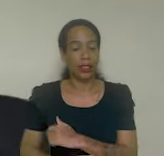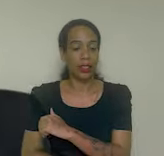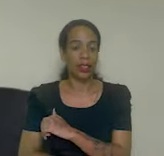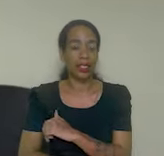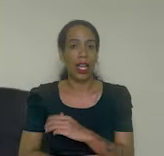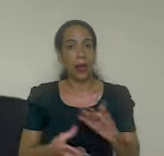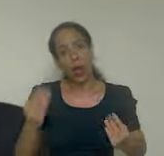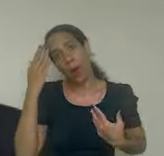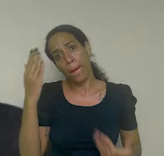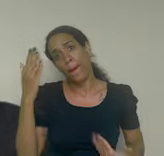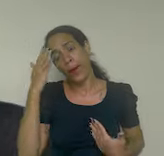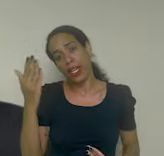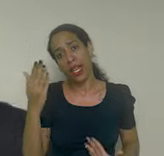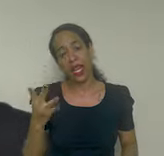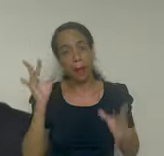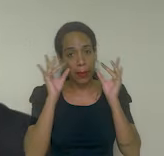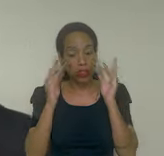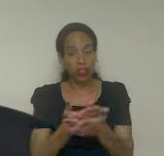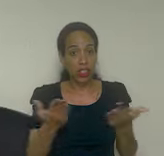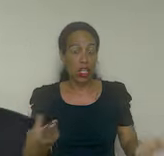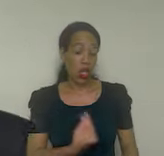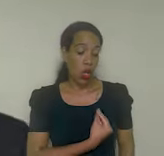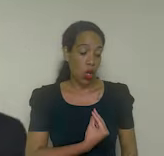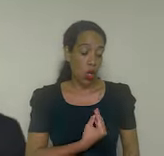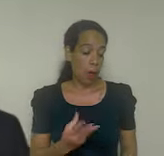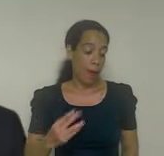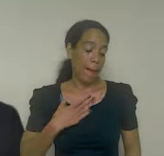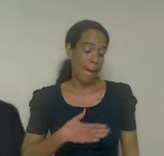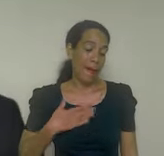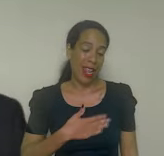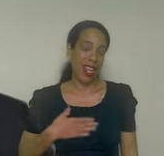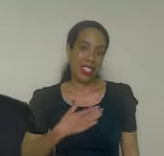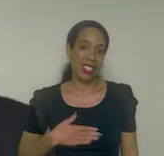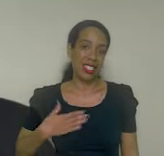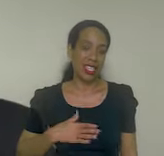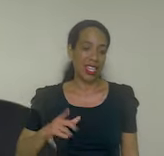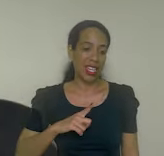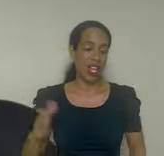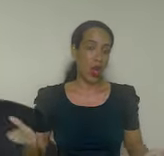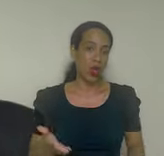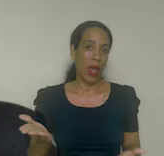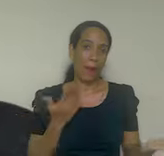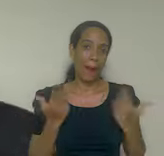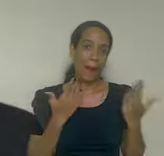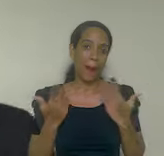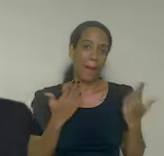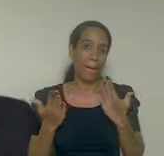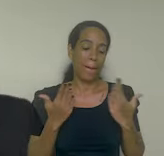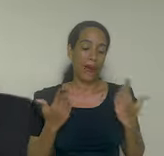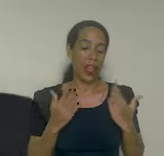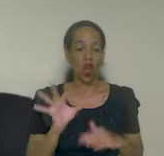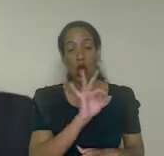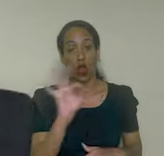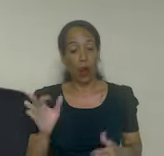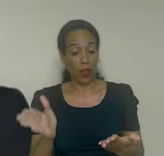Então, meninas, muito obrigado pela presença de vocês aqui hoje. Como eu disse antes, é uma honra, um grande prazer tê-las conosco aqui para a gente conversar um pouquinho sobre esse